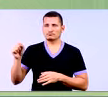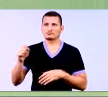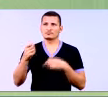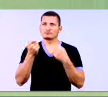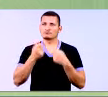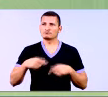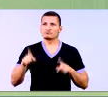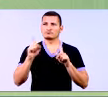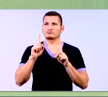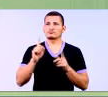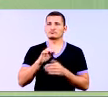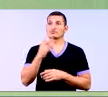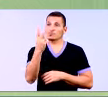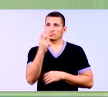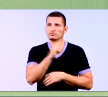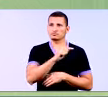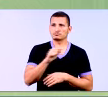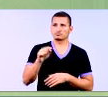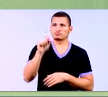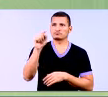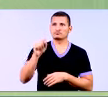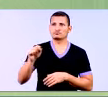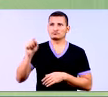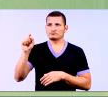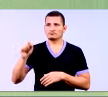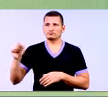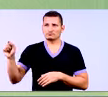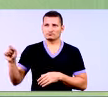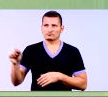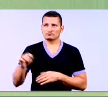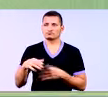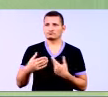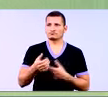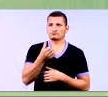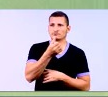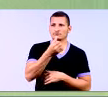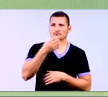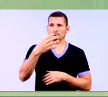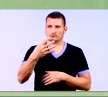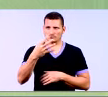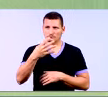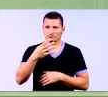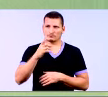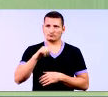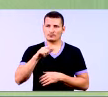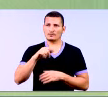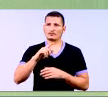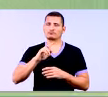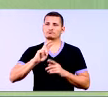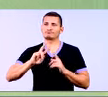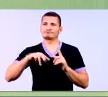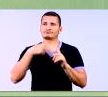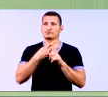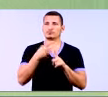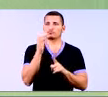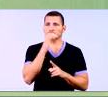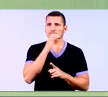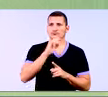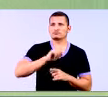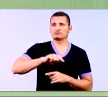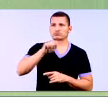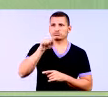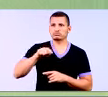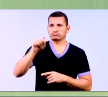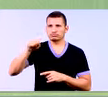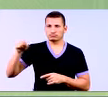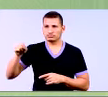dar lá 2 viagens aqui, ó. Só de eu trabalhar com 64 bits, eu estou trabalhando no dobro da velocidade do que eu